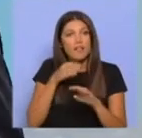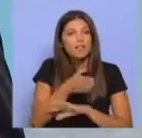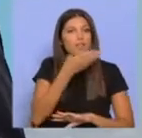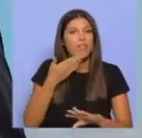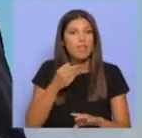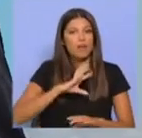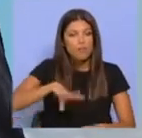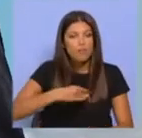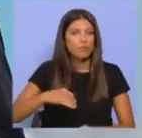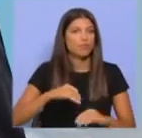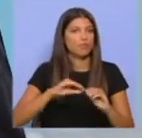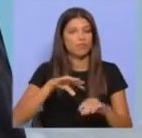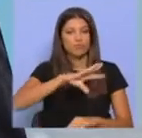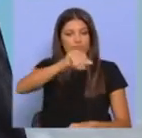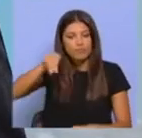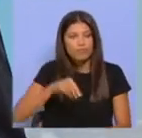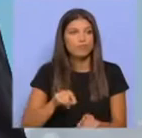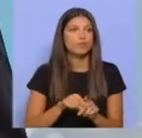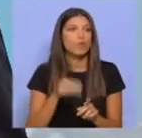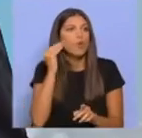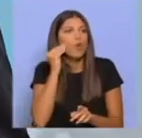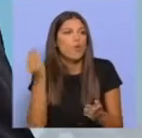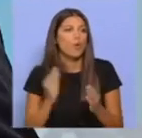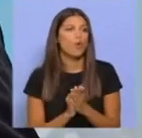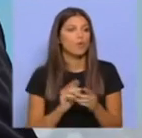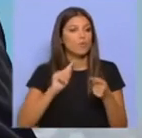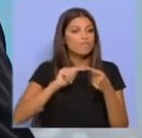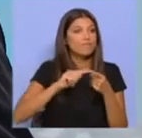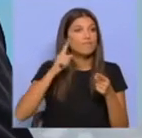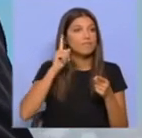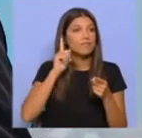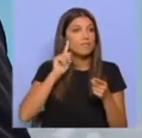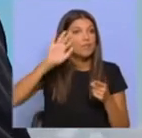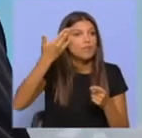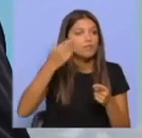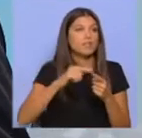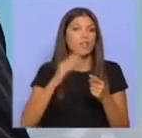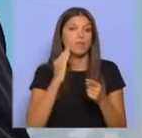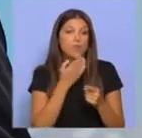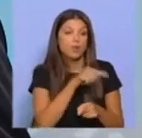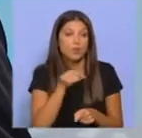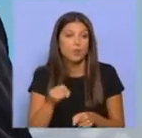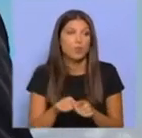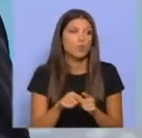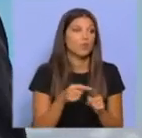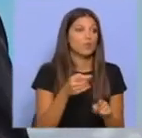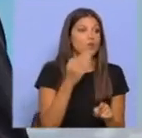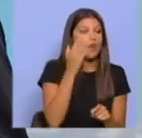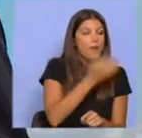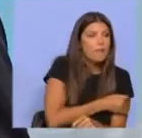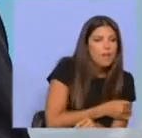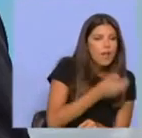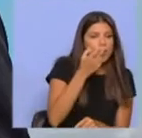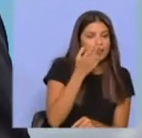mundo, através do critério de prioridade consoante a vulnerabilidade das pessoas e não